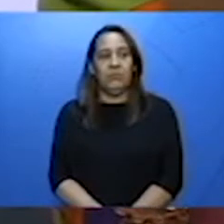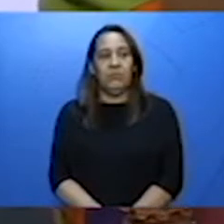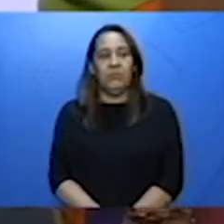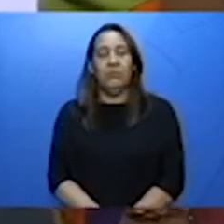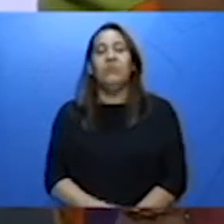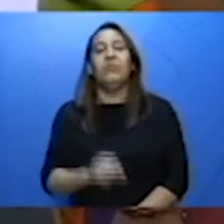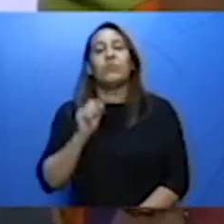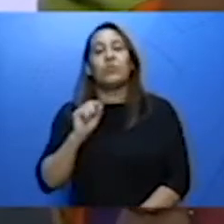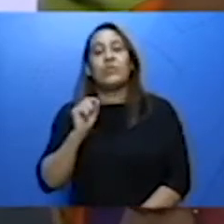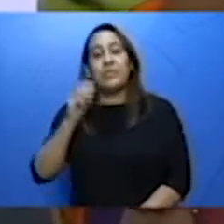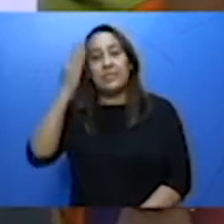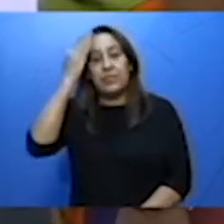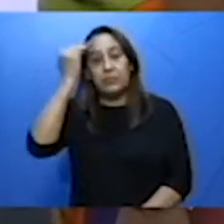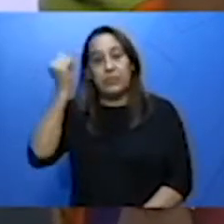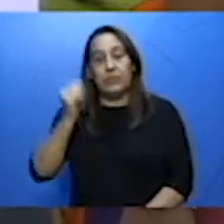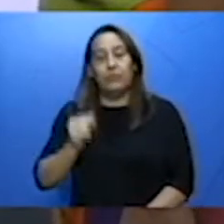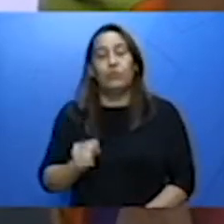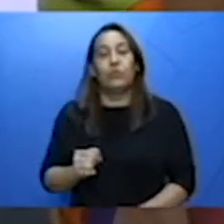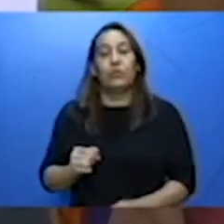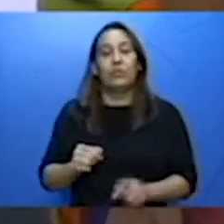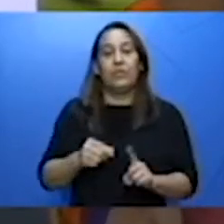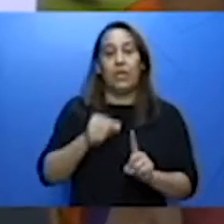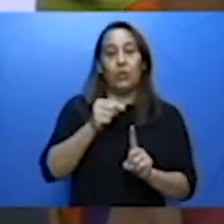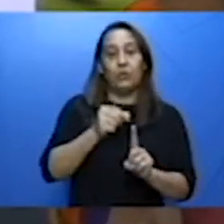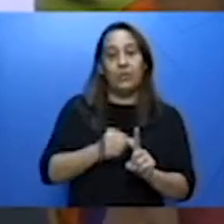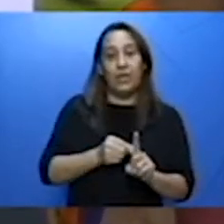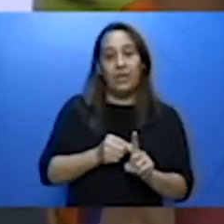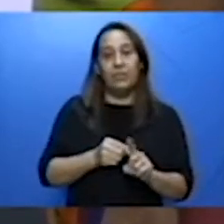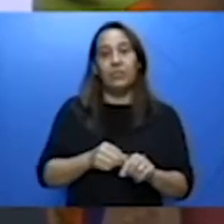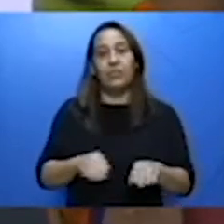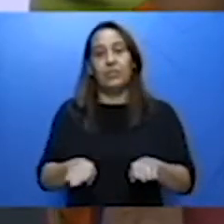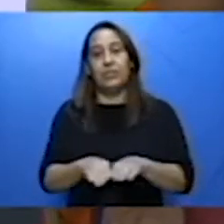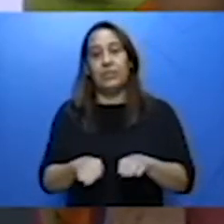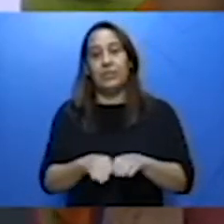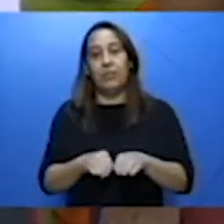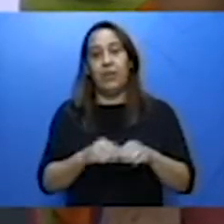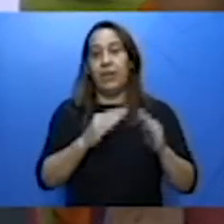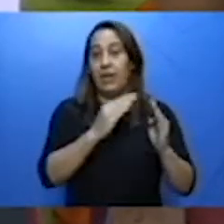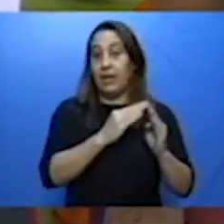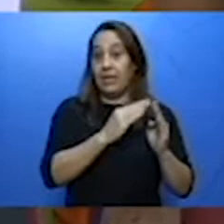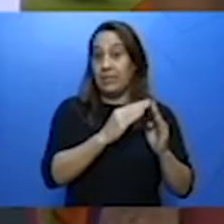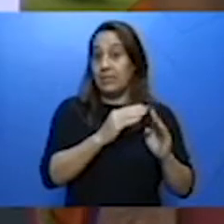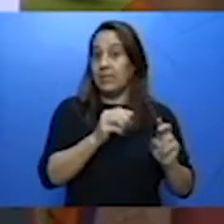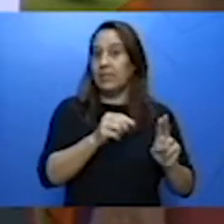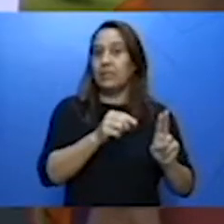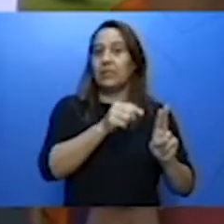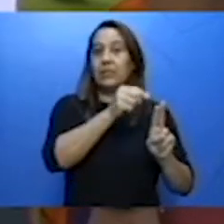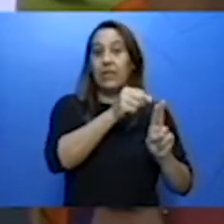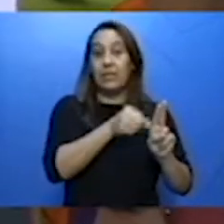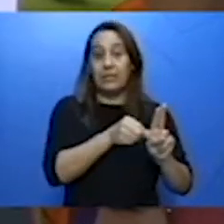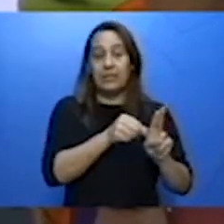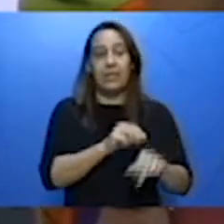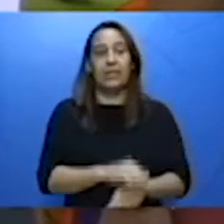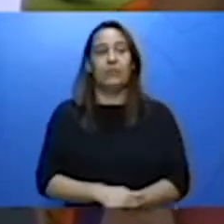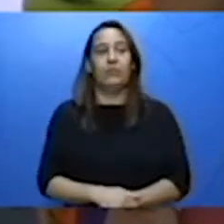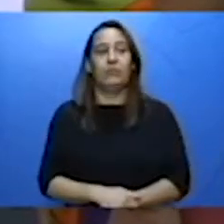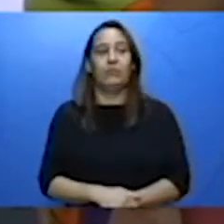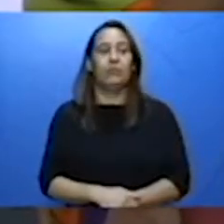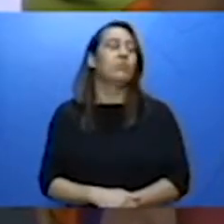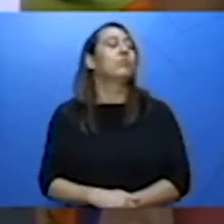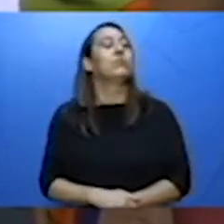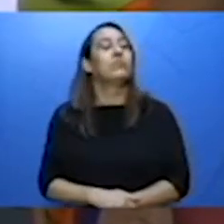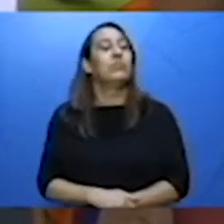tempo, que aqui, olha só, são as minhas unidades e aqui ao